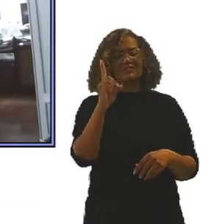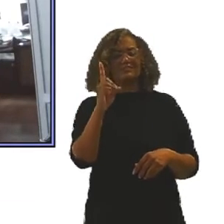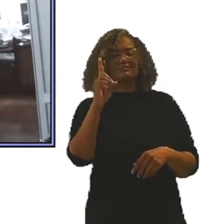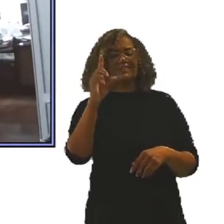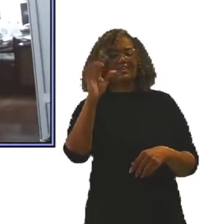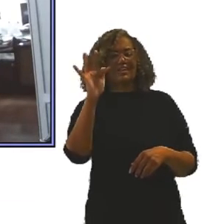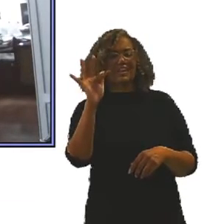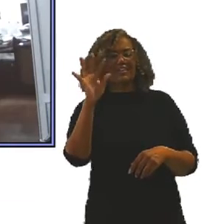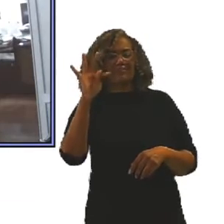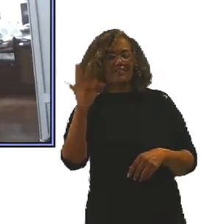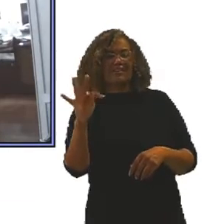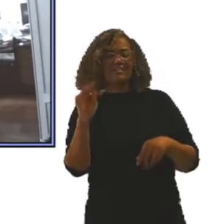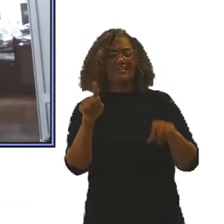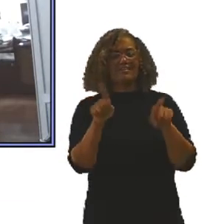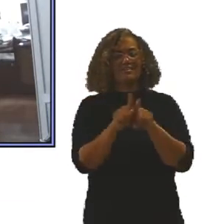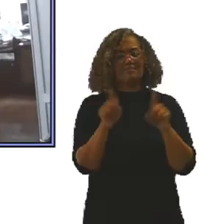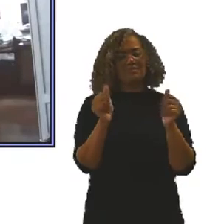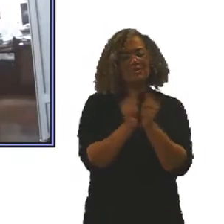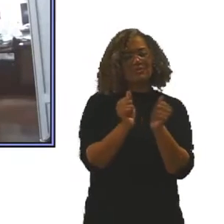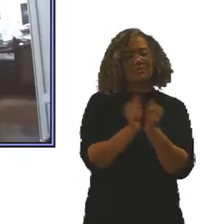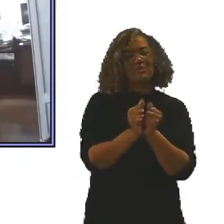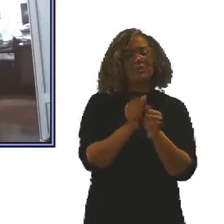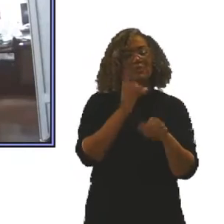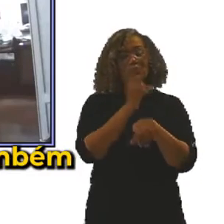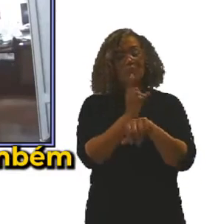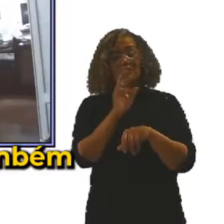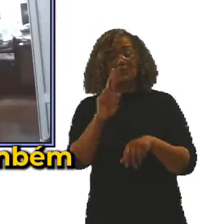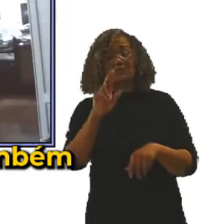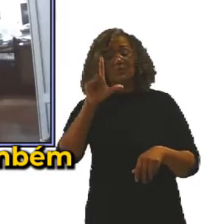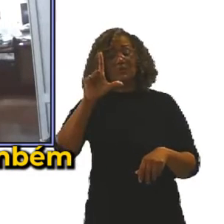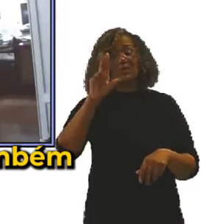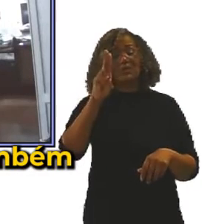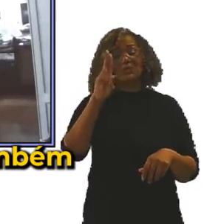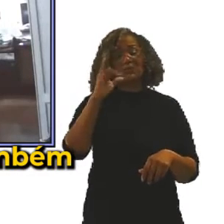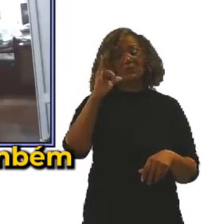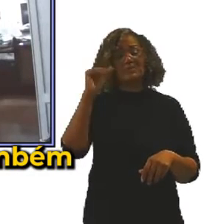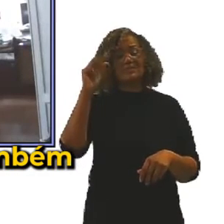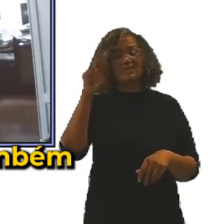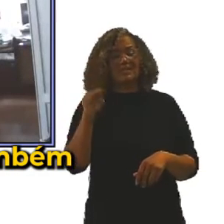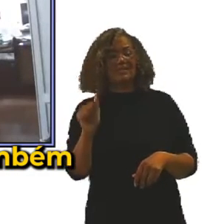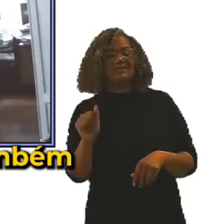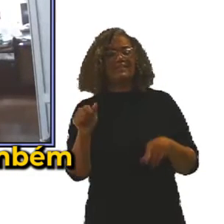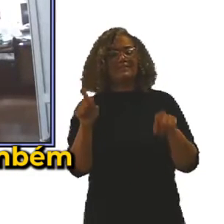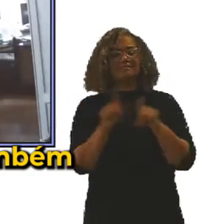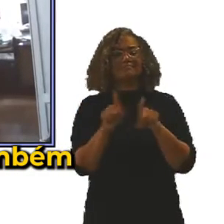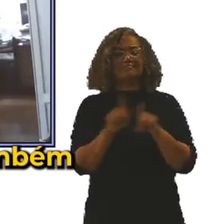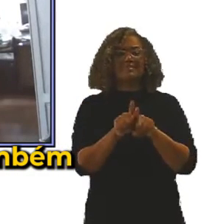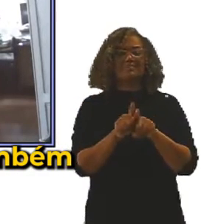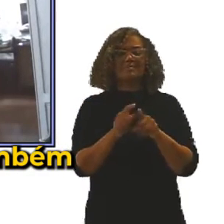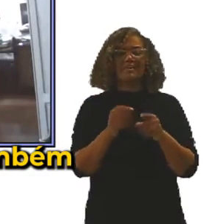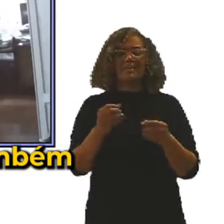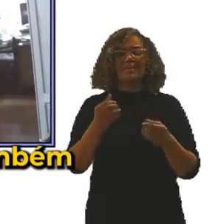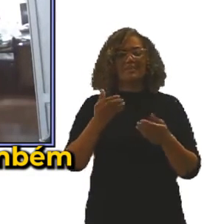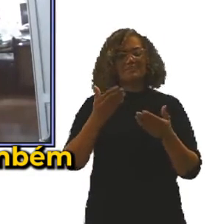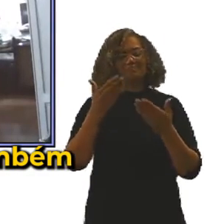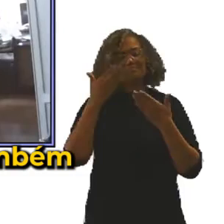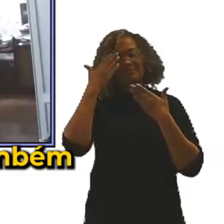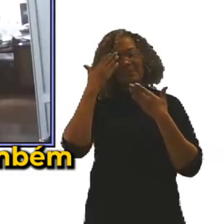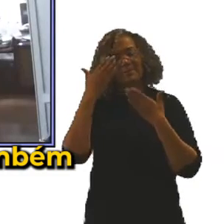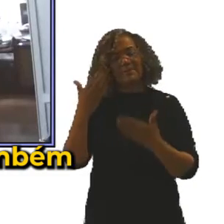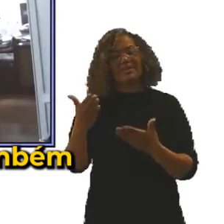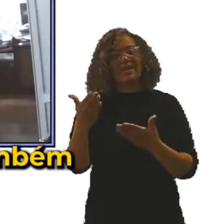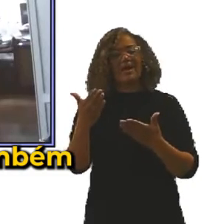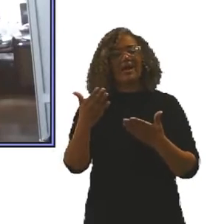juntamente com a doutora Luciana, a quem desde já dirijo, portanto, as minhas saudações